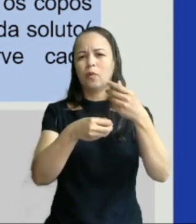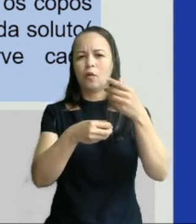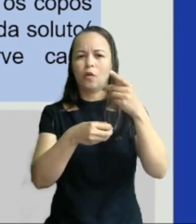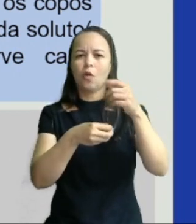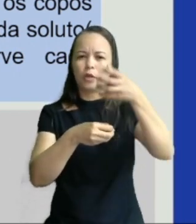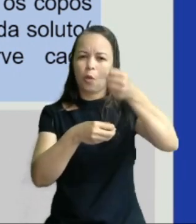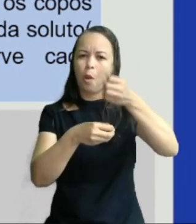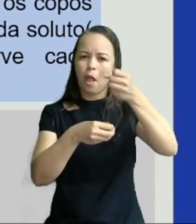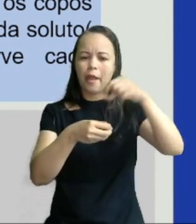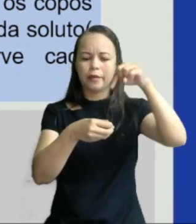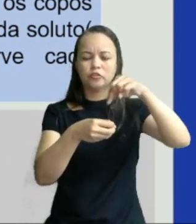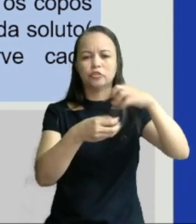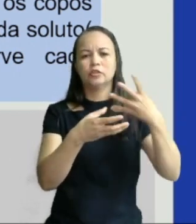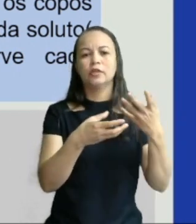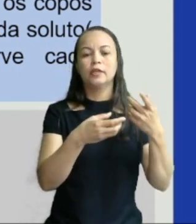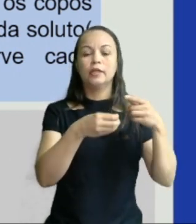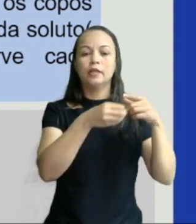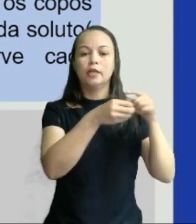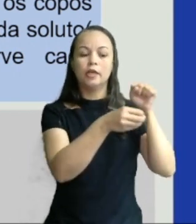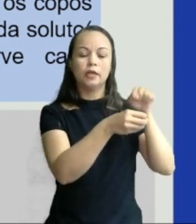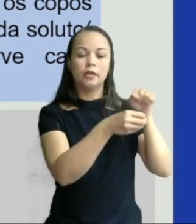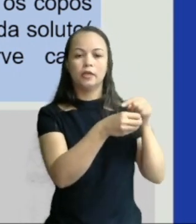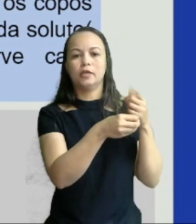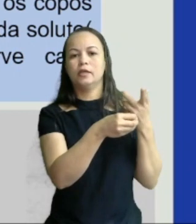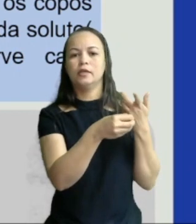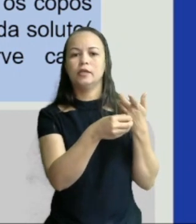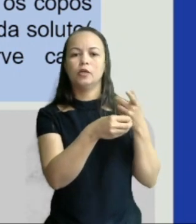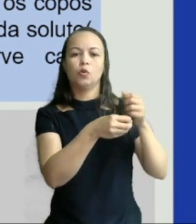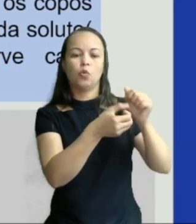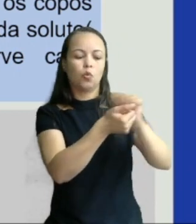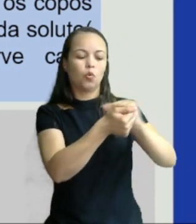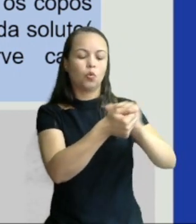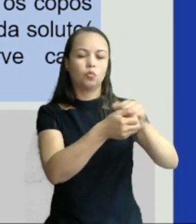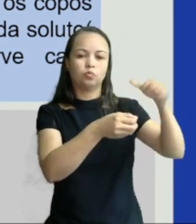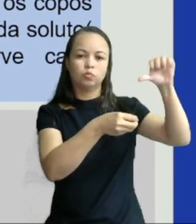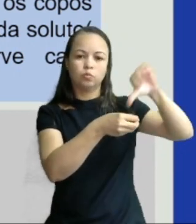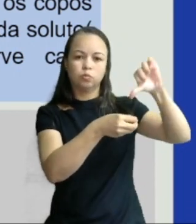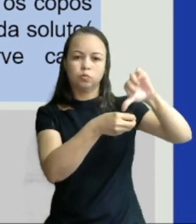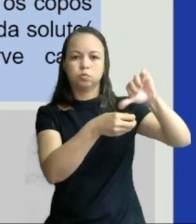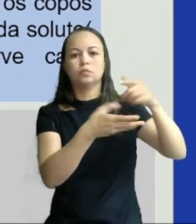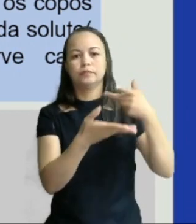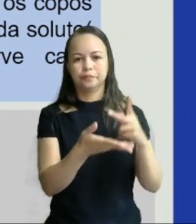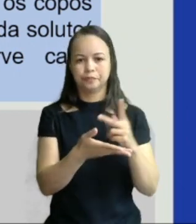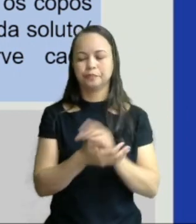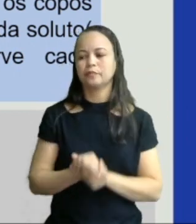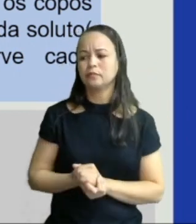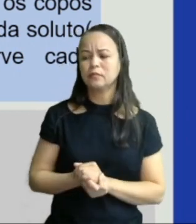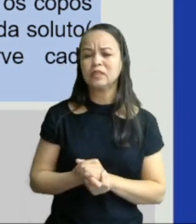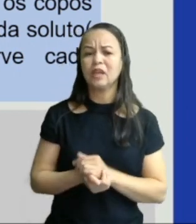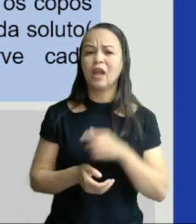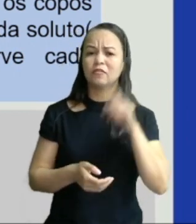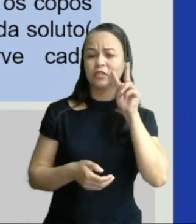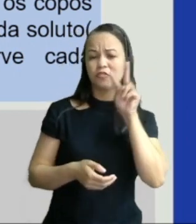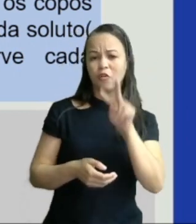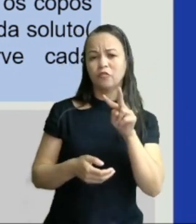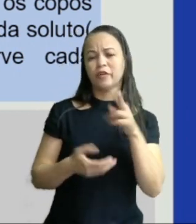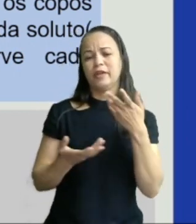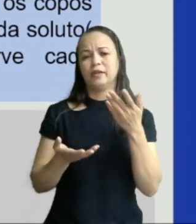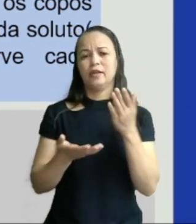Com base nesse experimento, você vai ver se existe, né, algum soluto que não pode